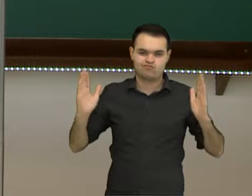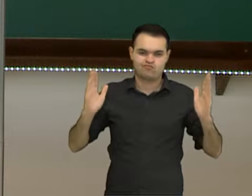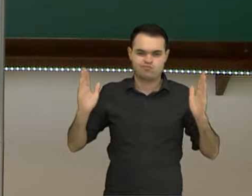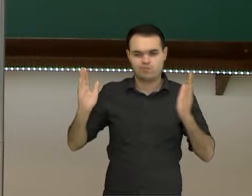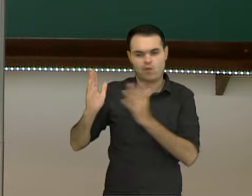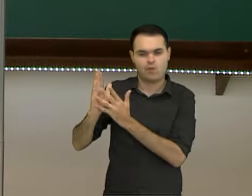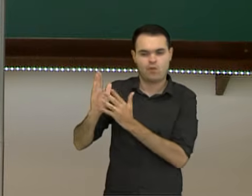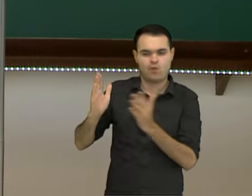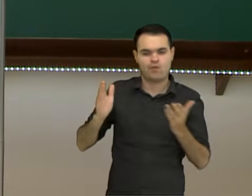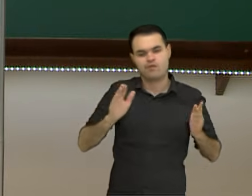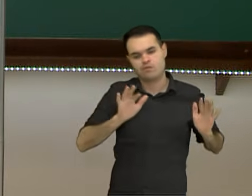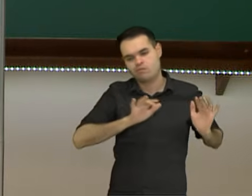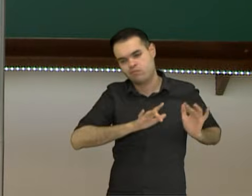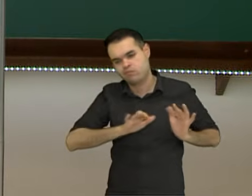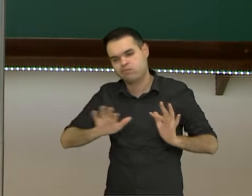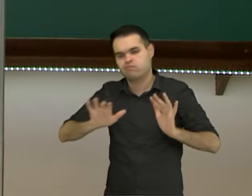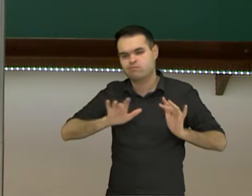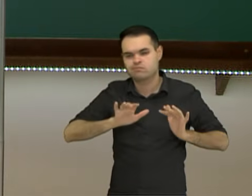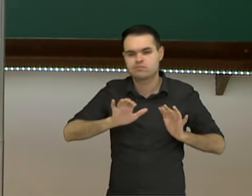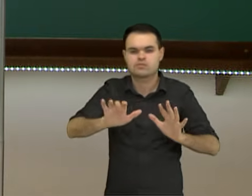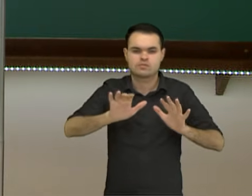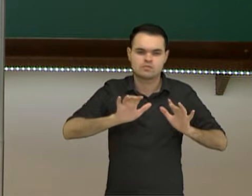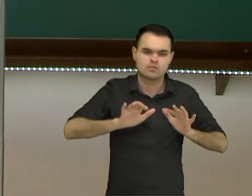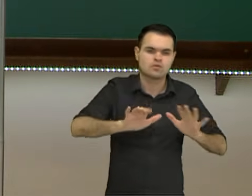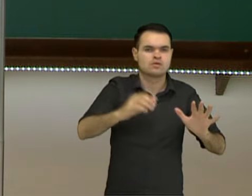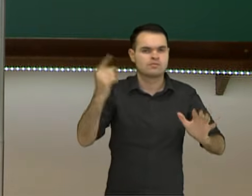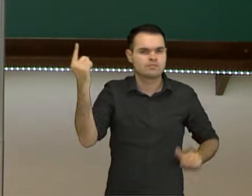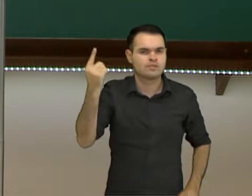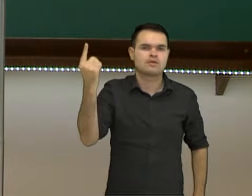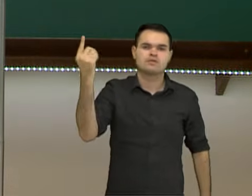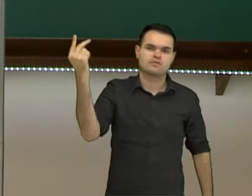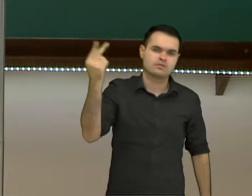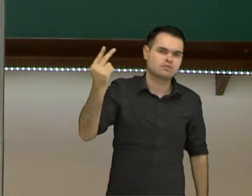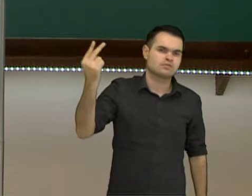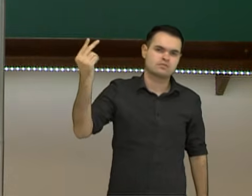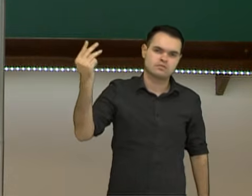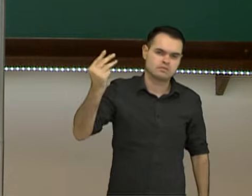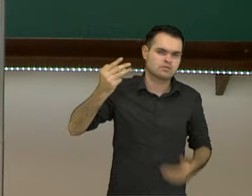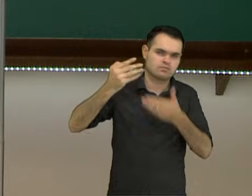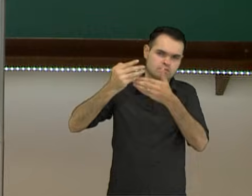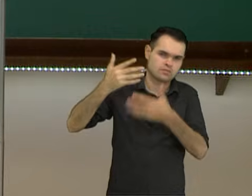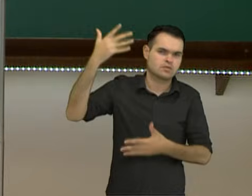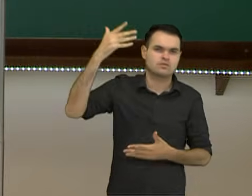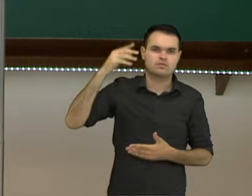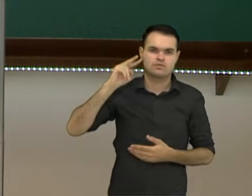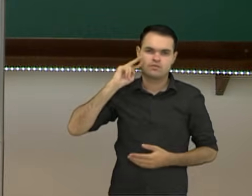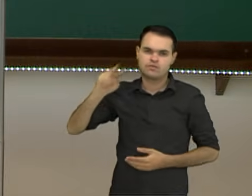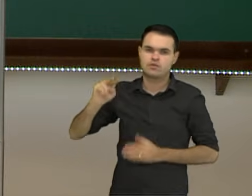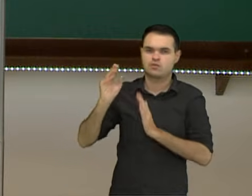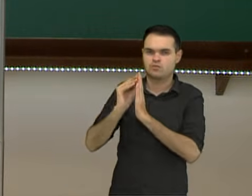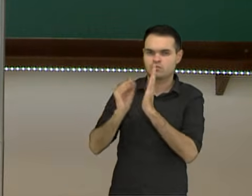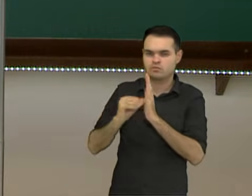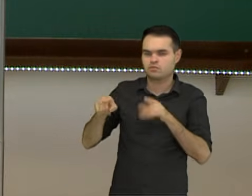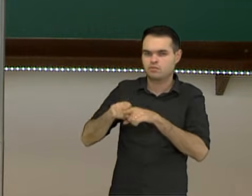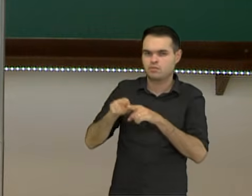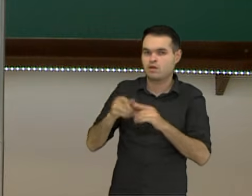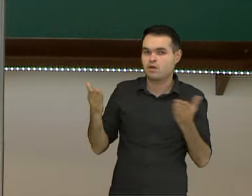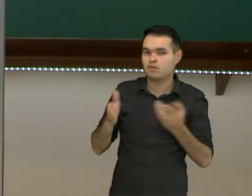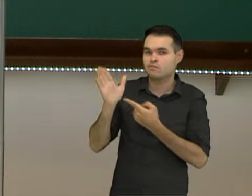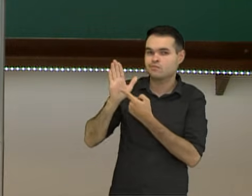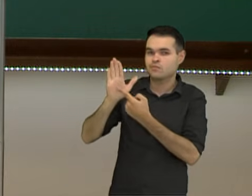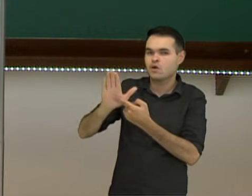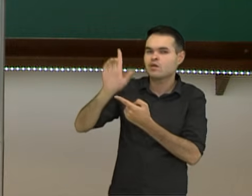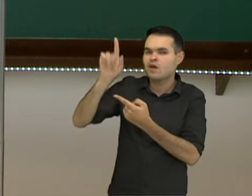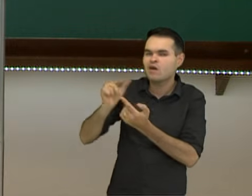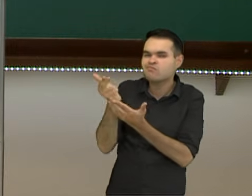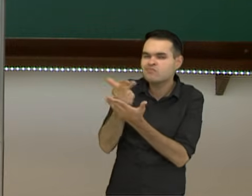séculos outras cruzadas, né? A primeira, a segunda, a terceira, e a gente vai dar uma olhadinha nesse conteúdo. Então aqui uma